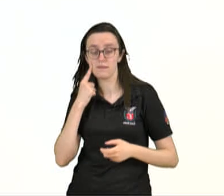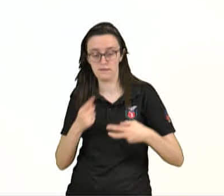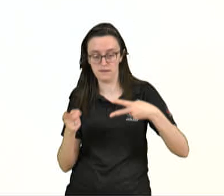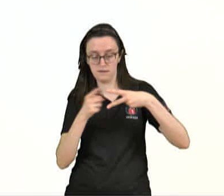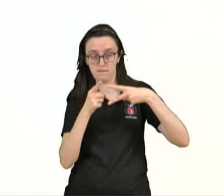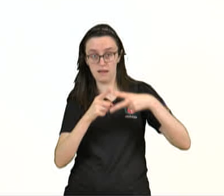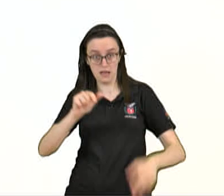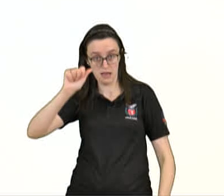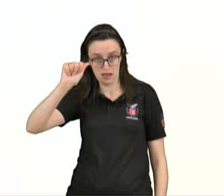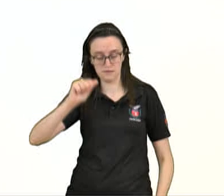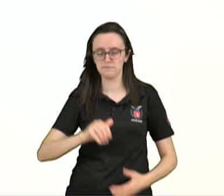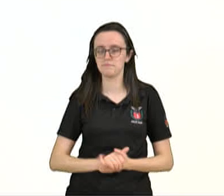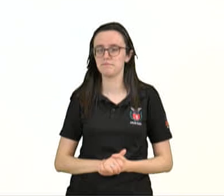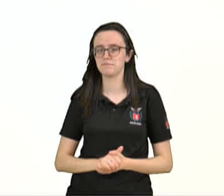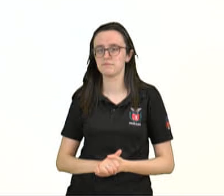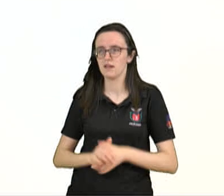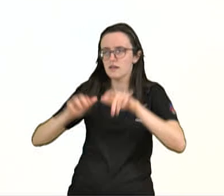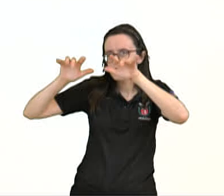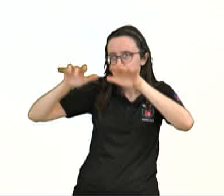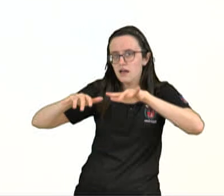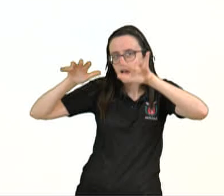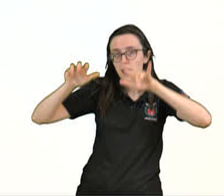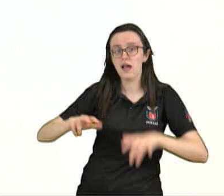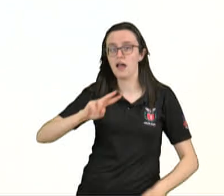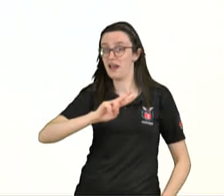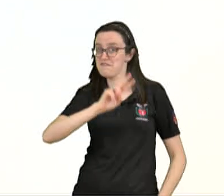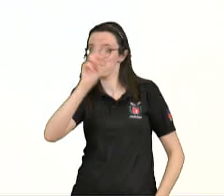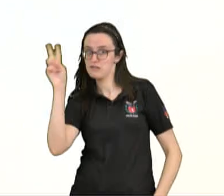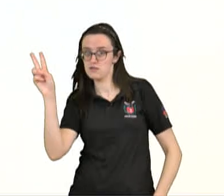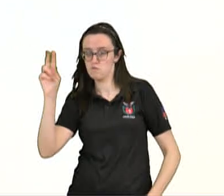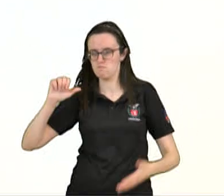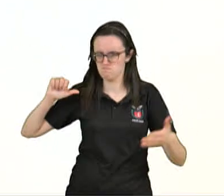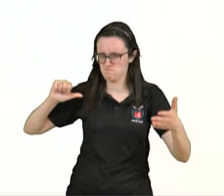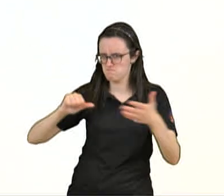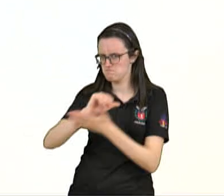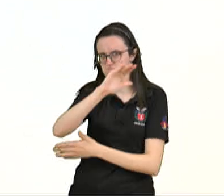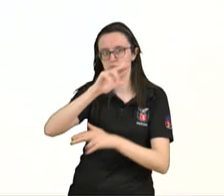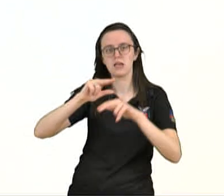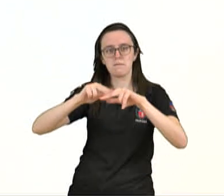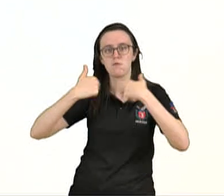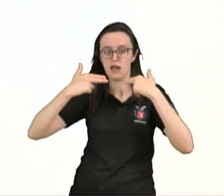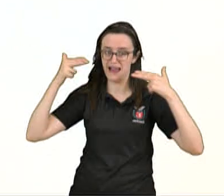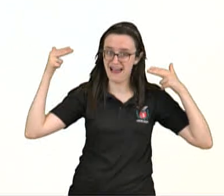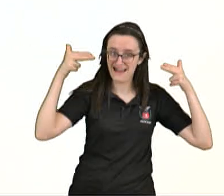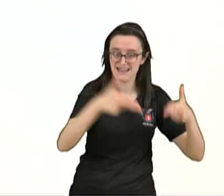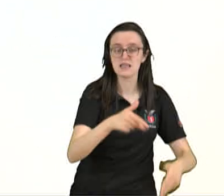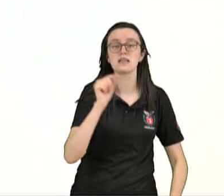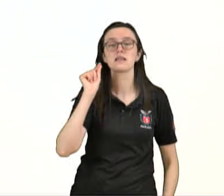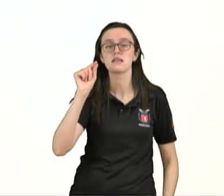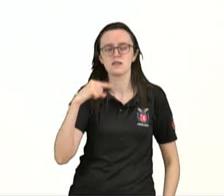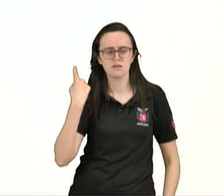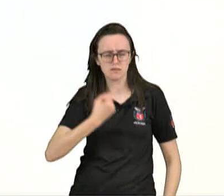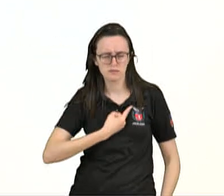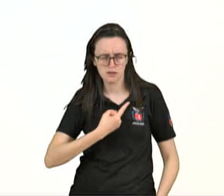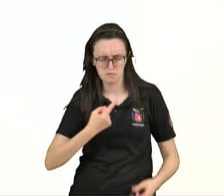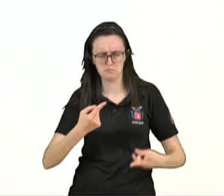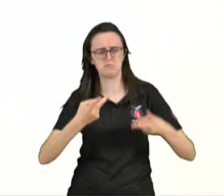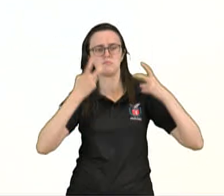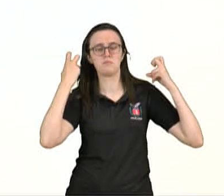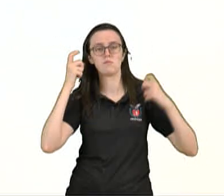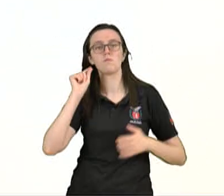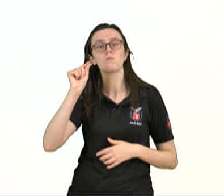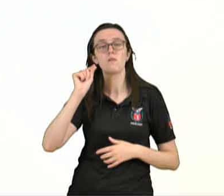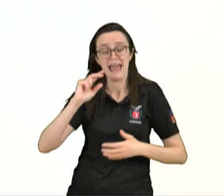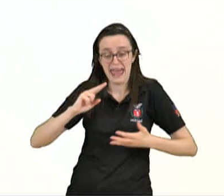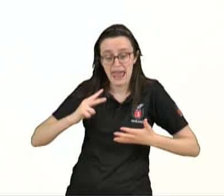ao escrever que os venezuelanos foram expulsos após o assalto, fica implícito que o